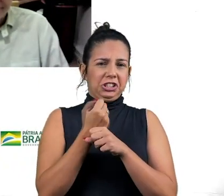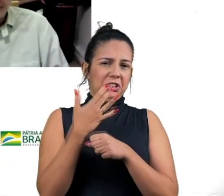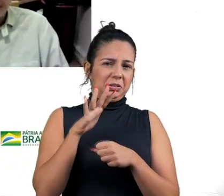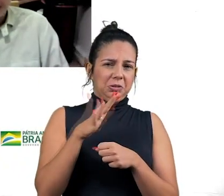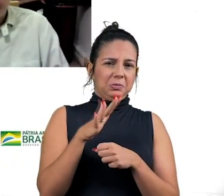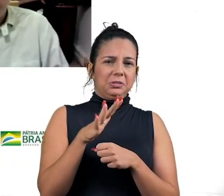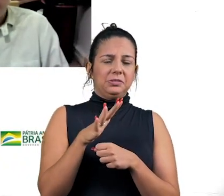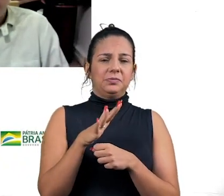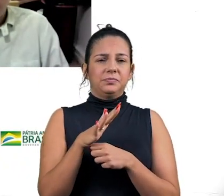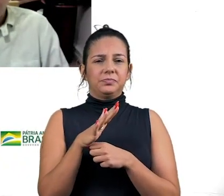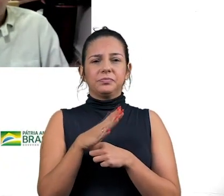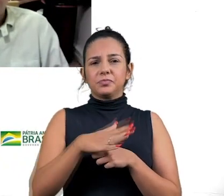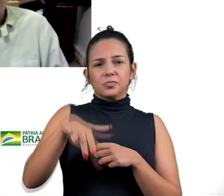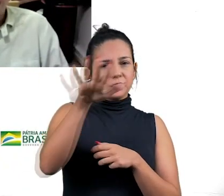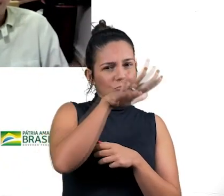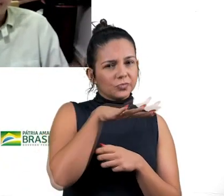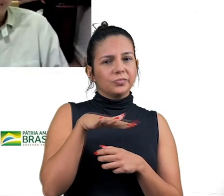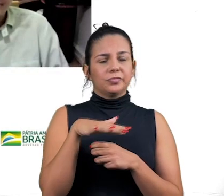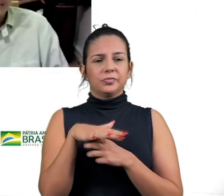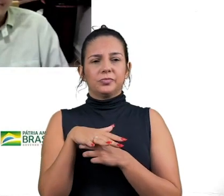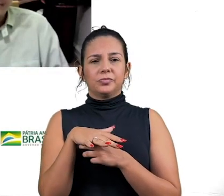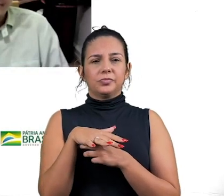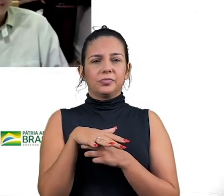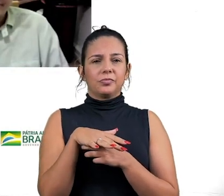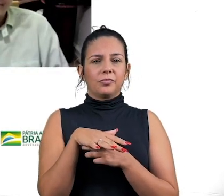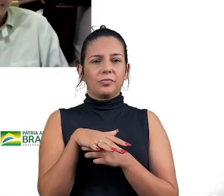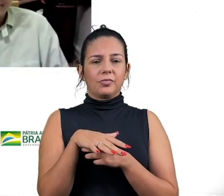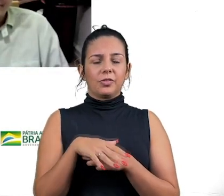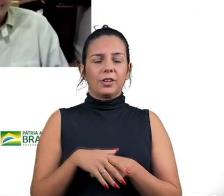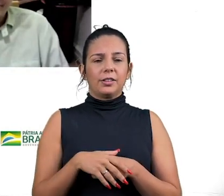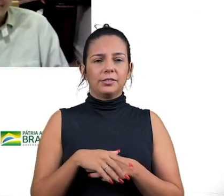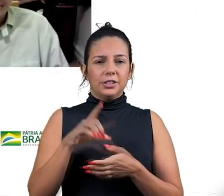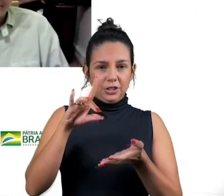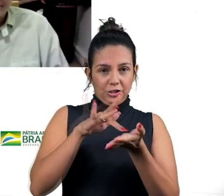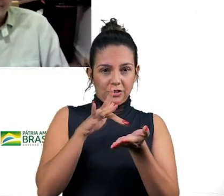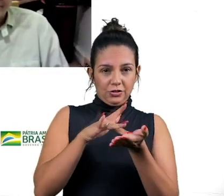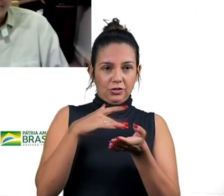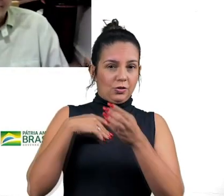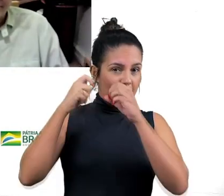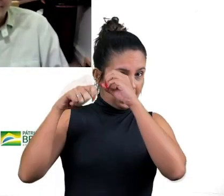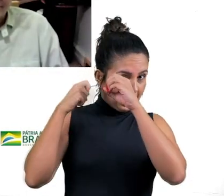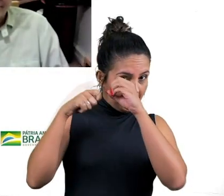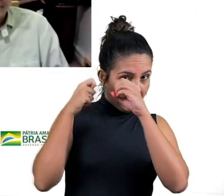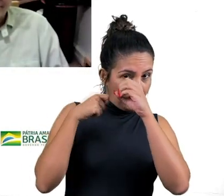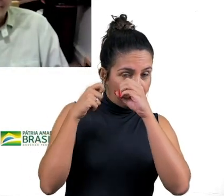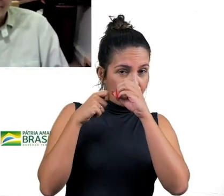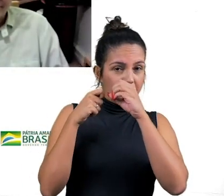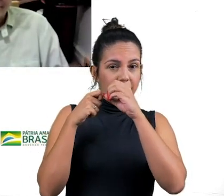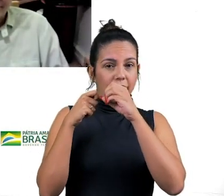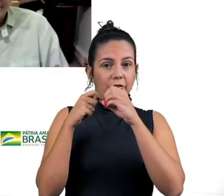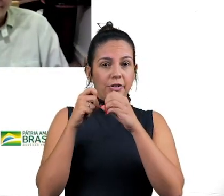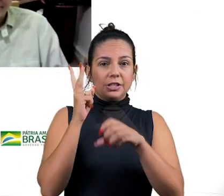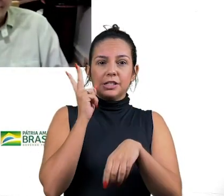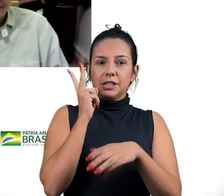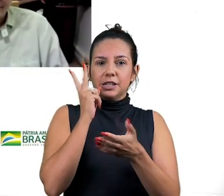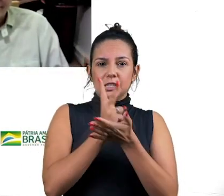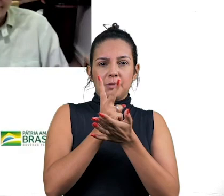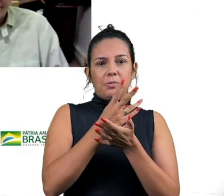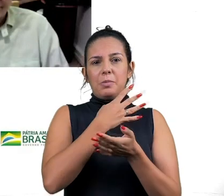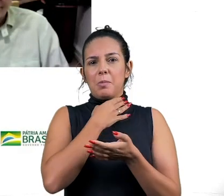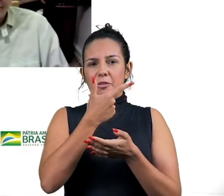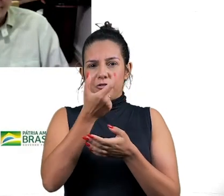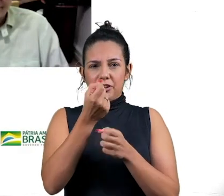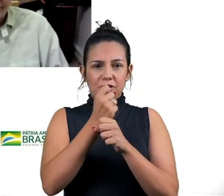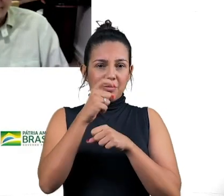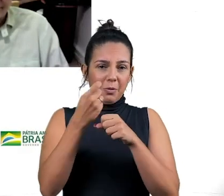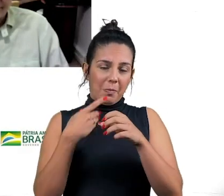cores. Rodando aí digital, eu gravo os programas do Sempre um Papo já há uns 20 anos